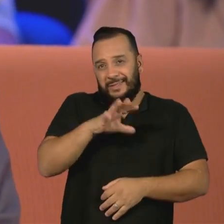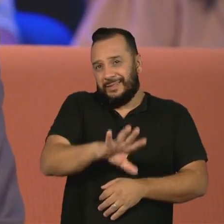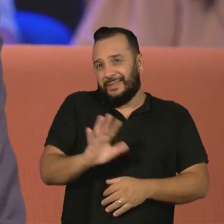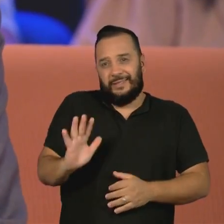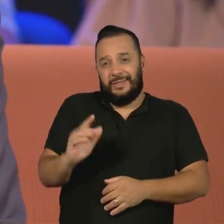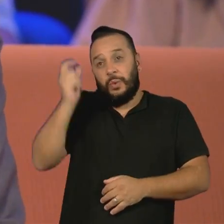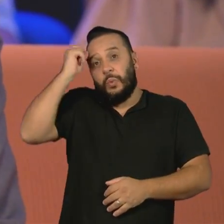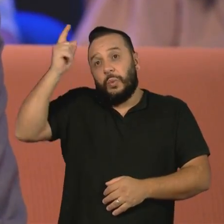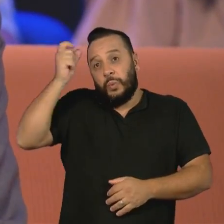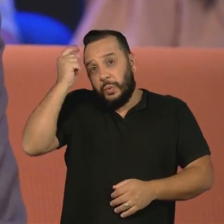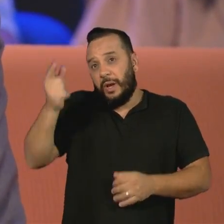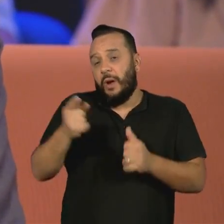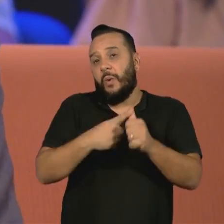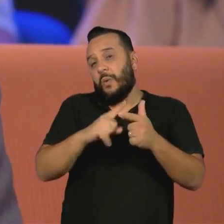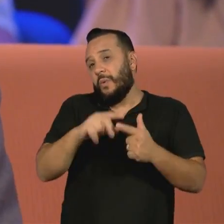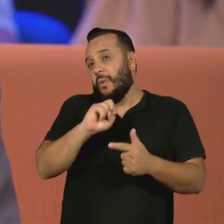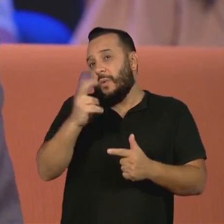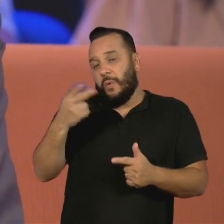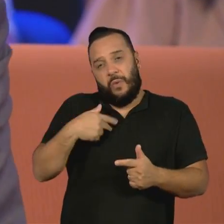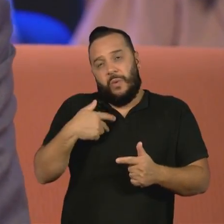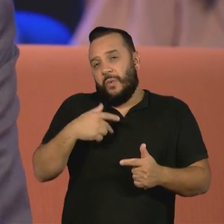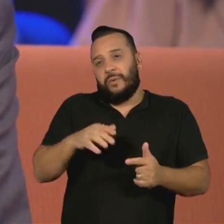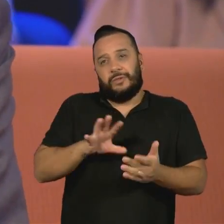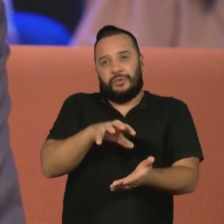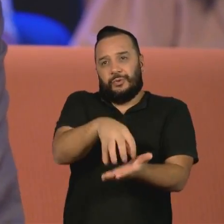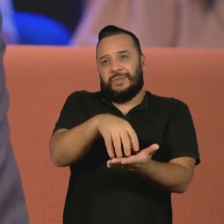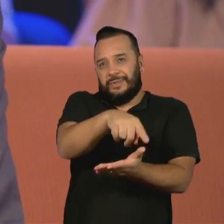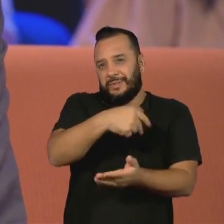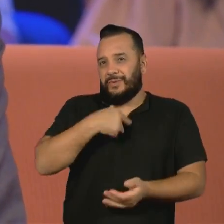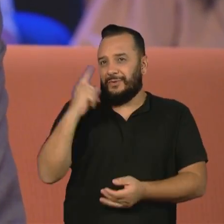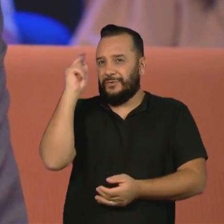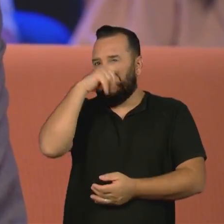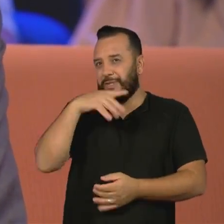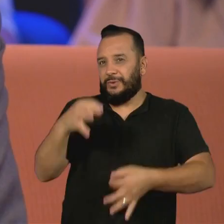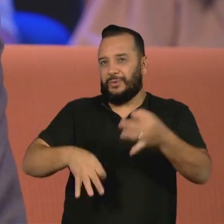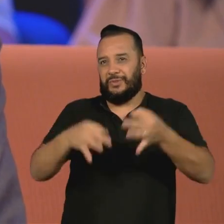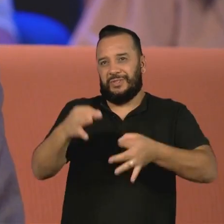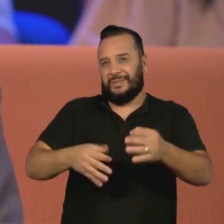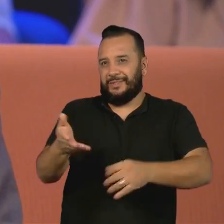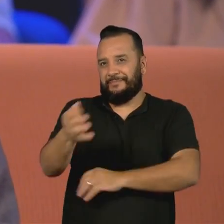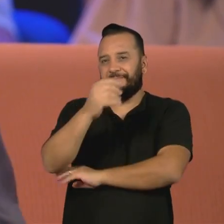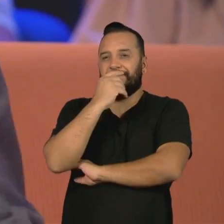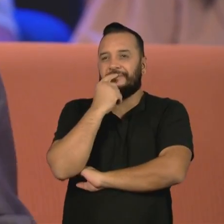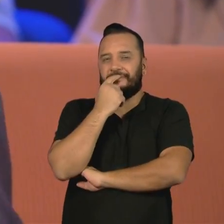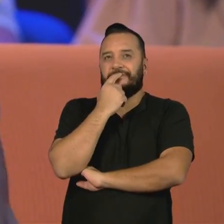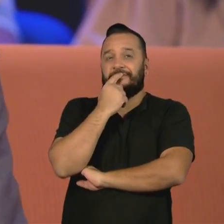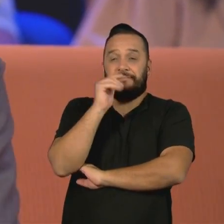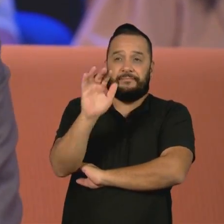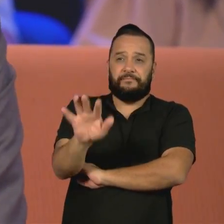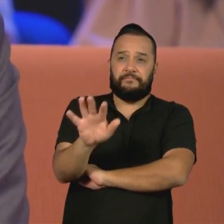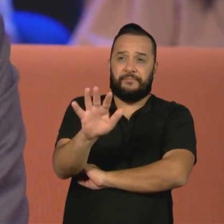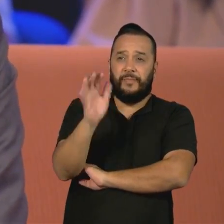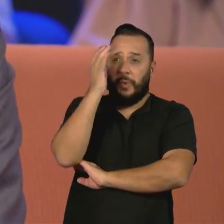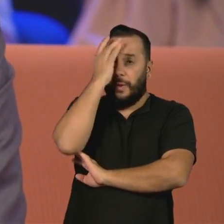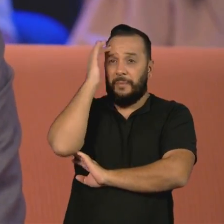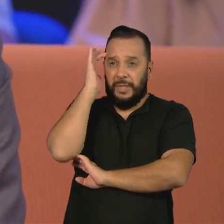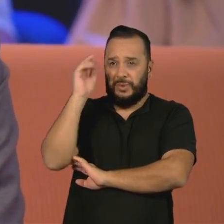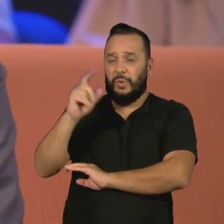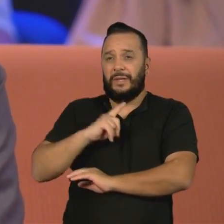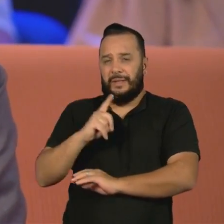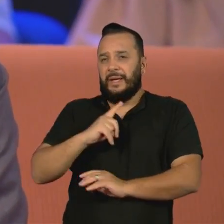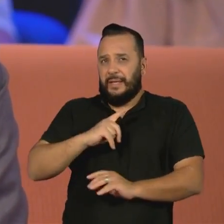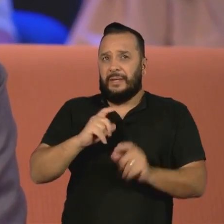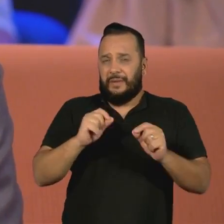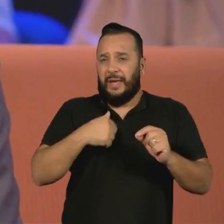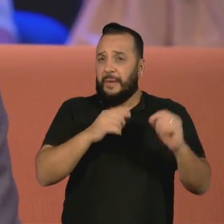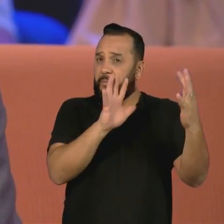organização, que ele dificulta muito o acesso a essa justiça, né? Porque, assim, você veja, uma pessoa está brigando, ele recebe